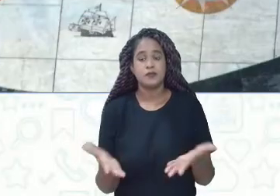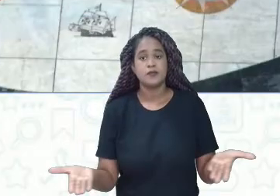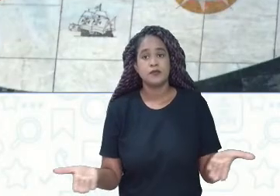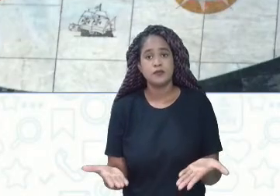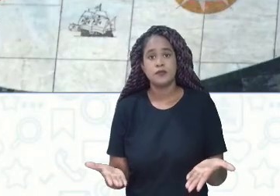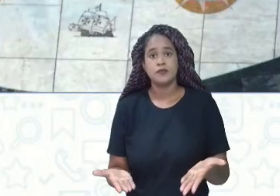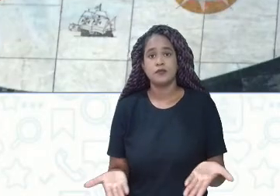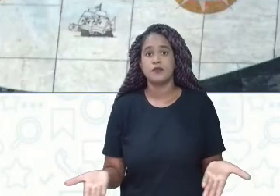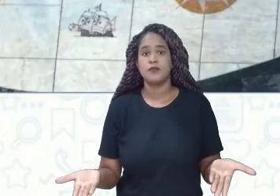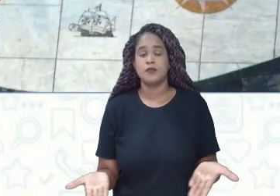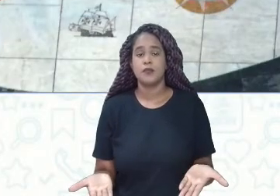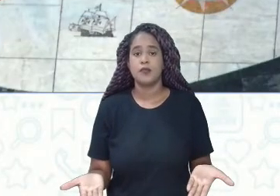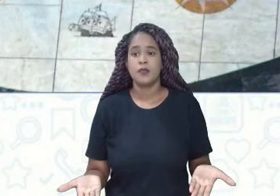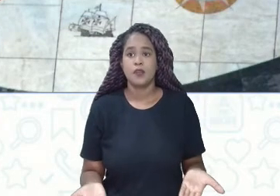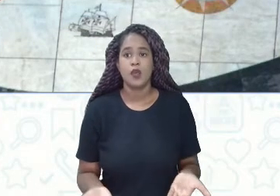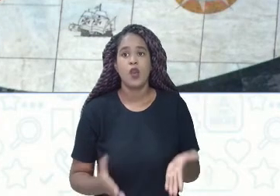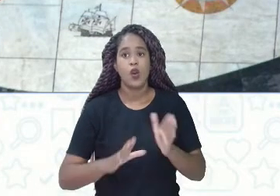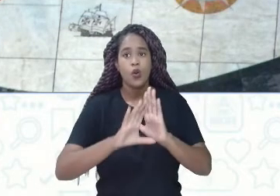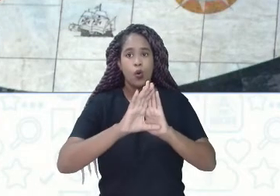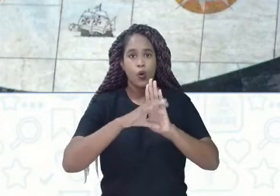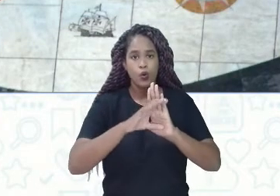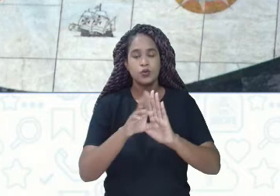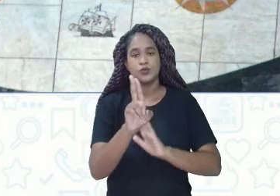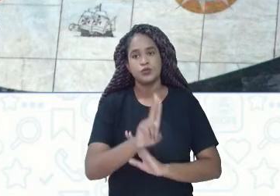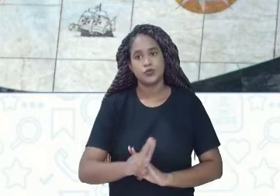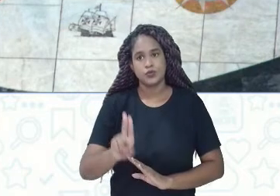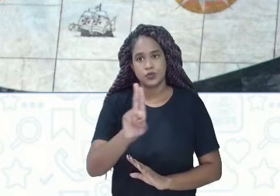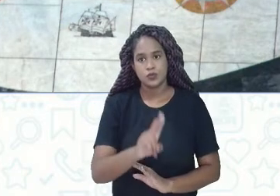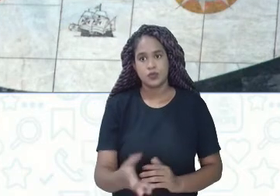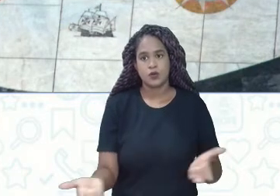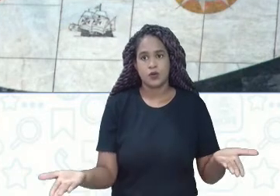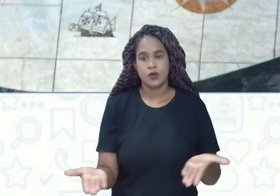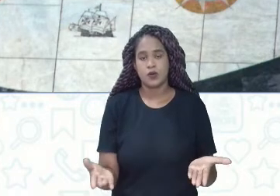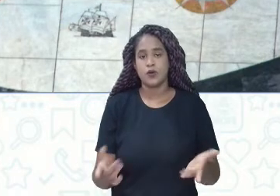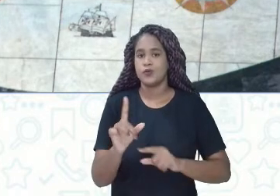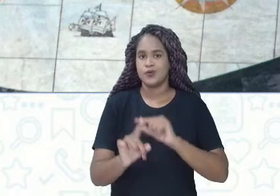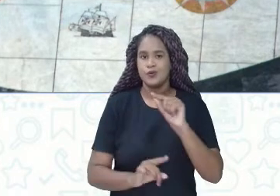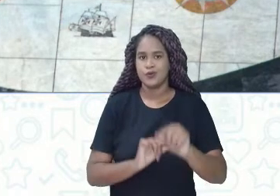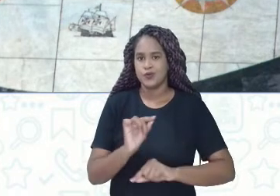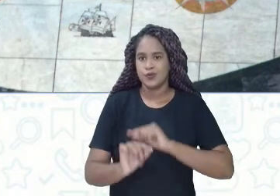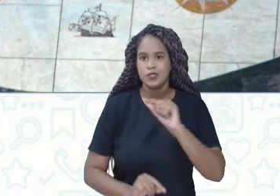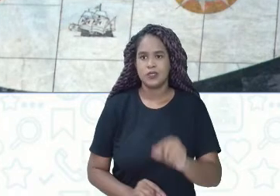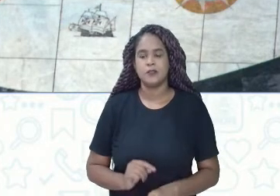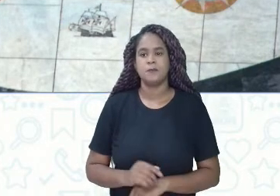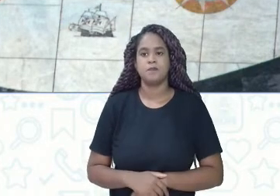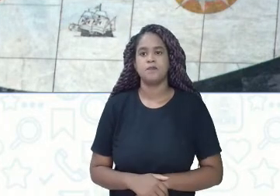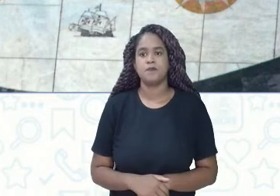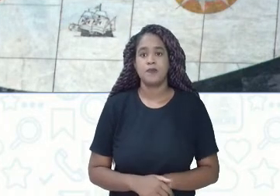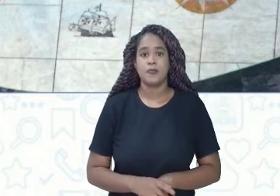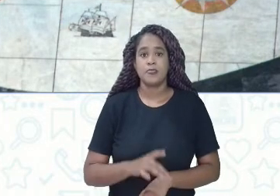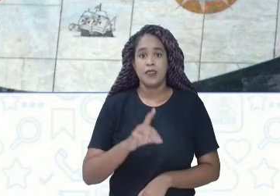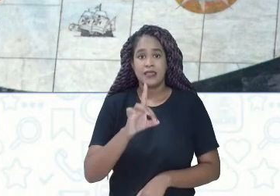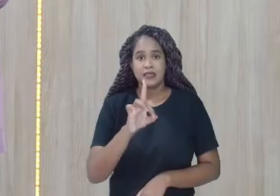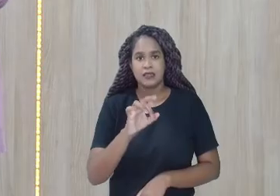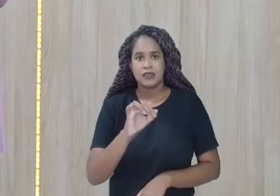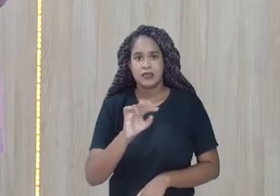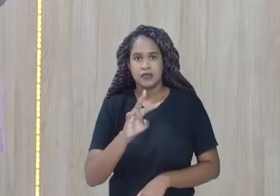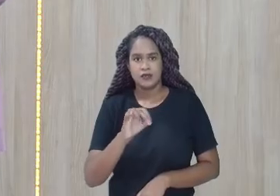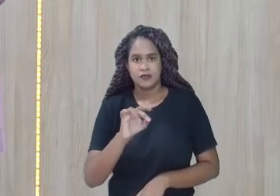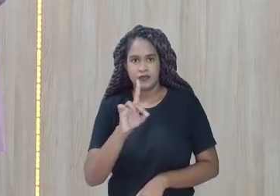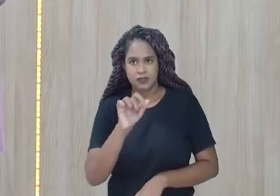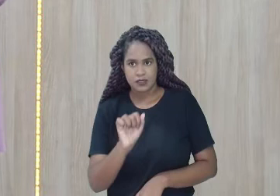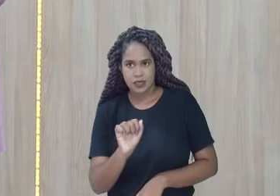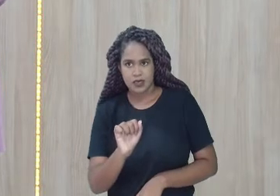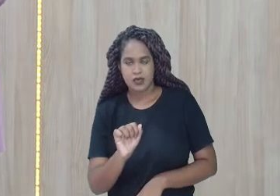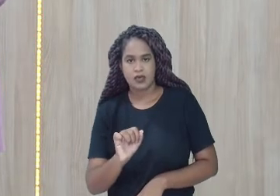conceito muito utilizado na contemporaneidade, chamado a dívida histórica. Eu sei que muita gente já deve ter